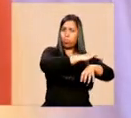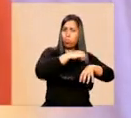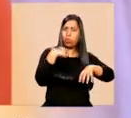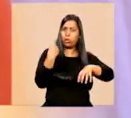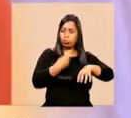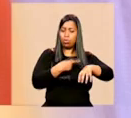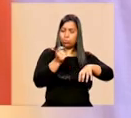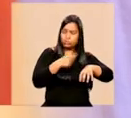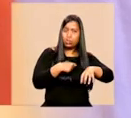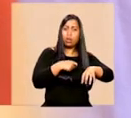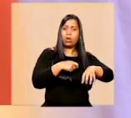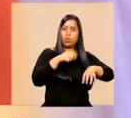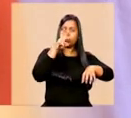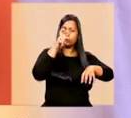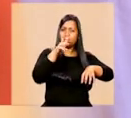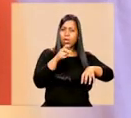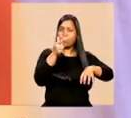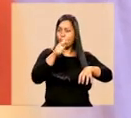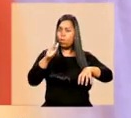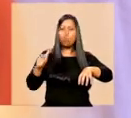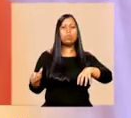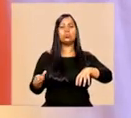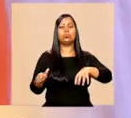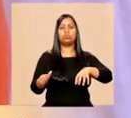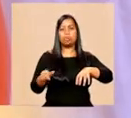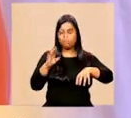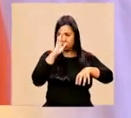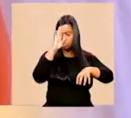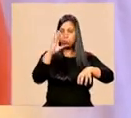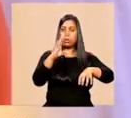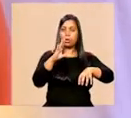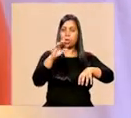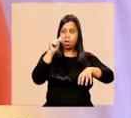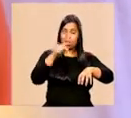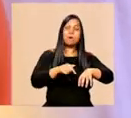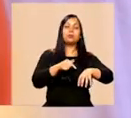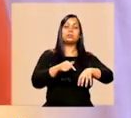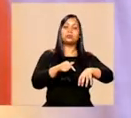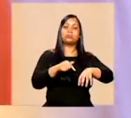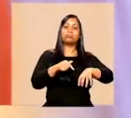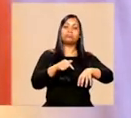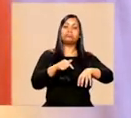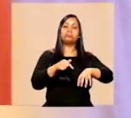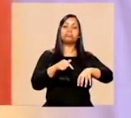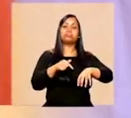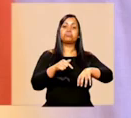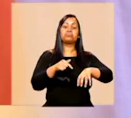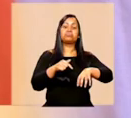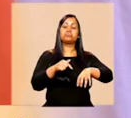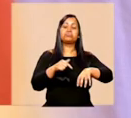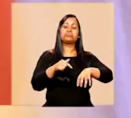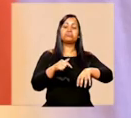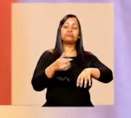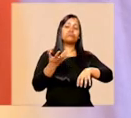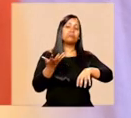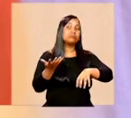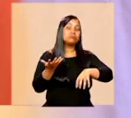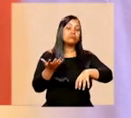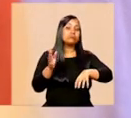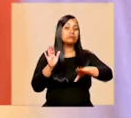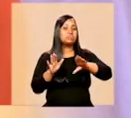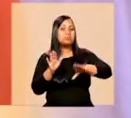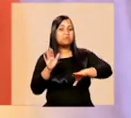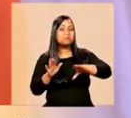gente consegue tratar vários outros assuntos da saúde, inclusive isso de uma maneira muito mais,